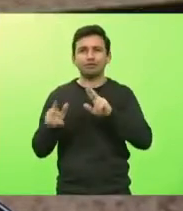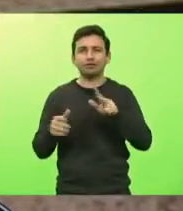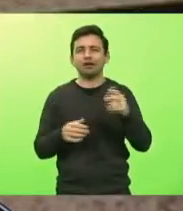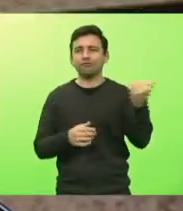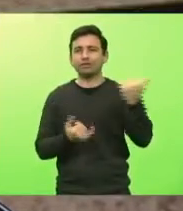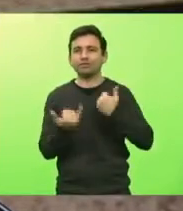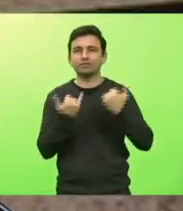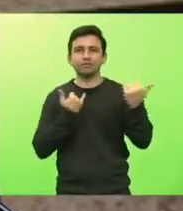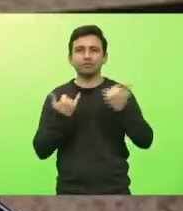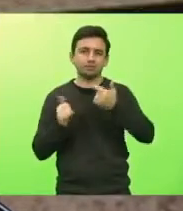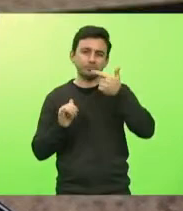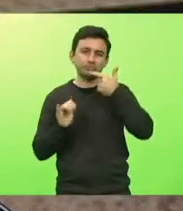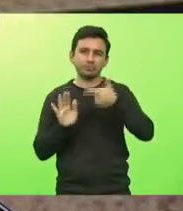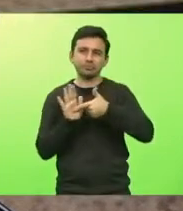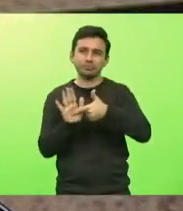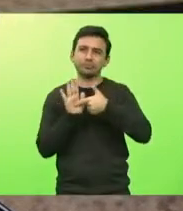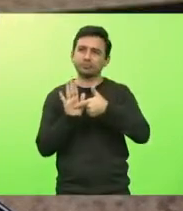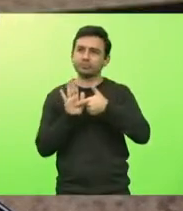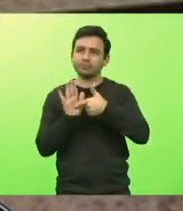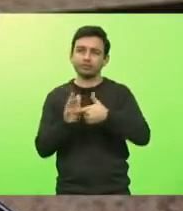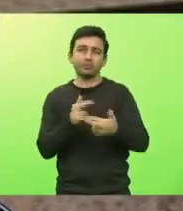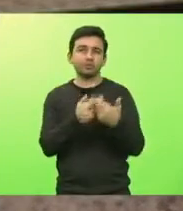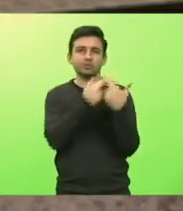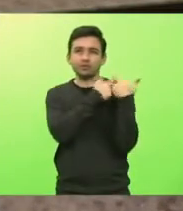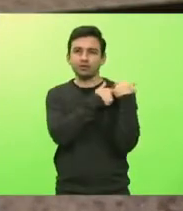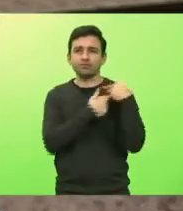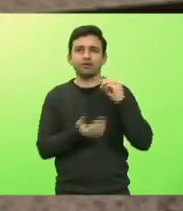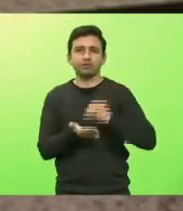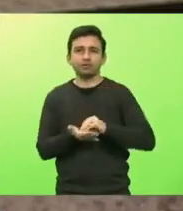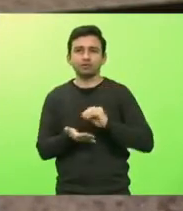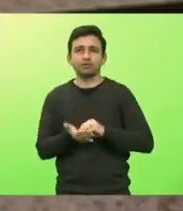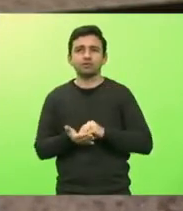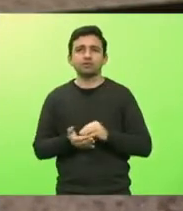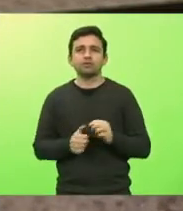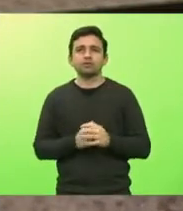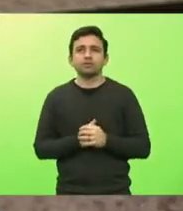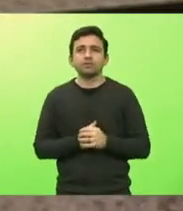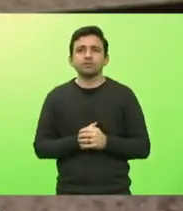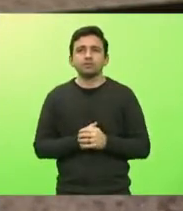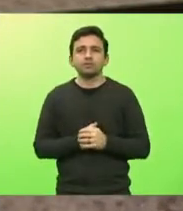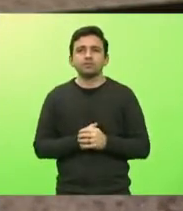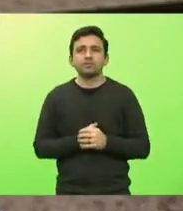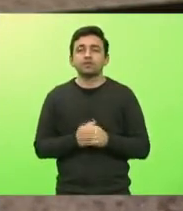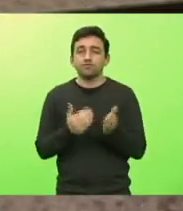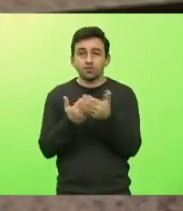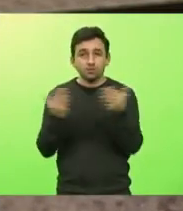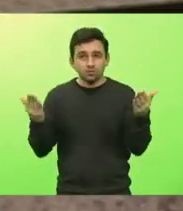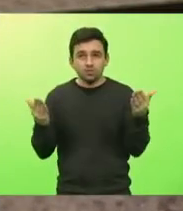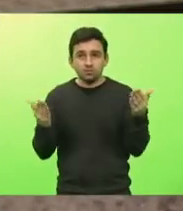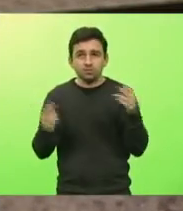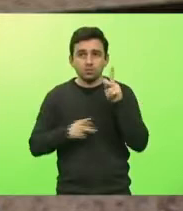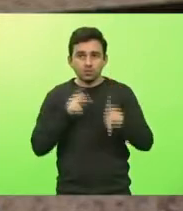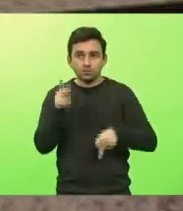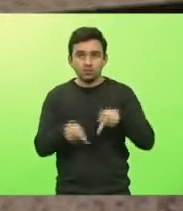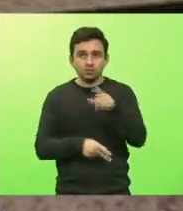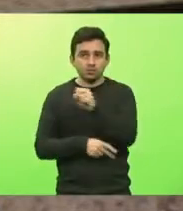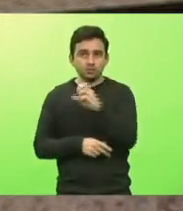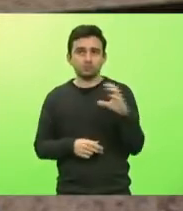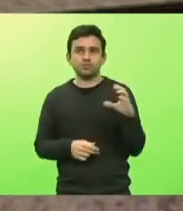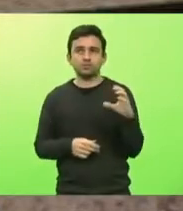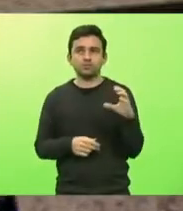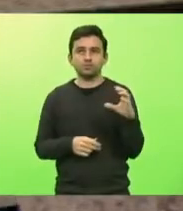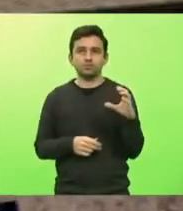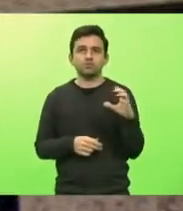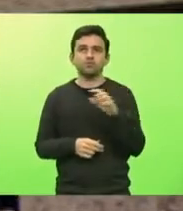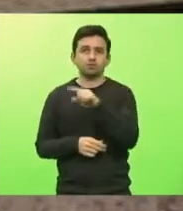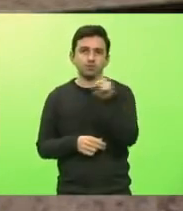dia é uma denúncia de responsabilidade e moralidade nesse governo. E para vocês, catarinenses, para saberem, pode tirar a imagem, para